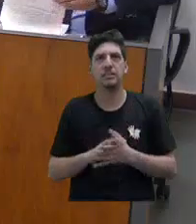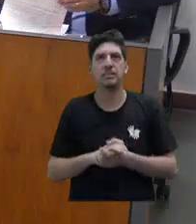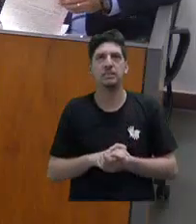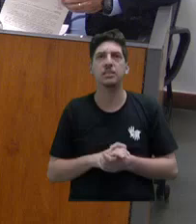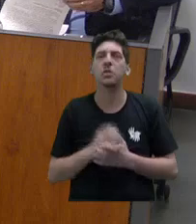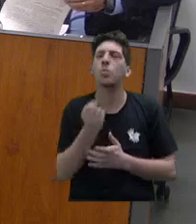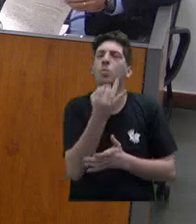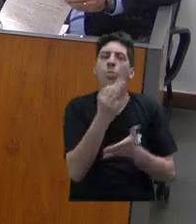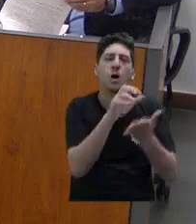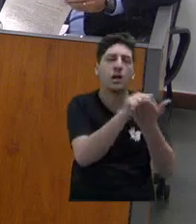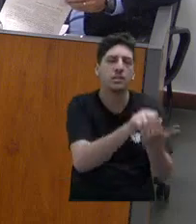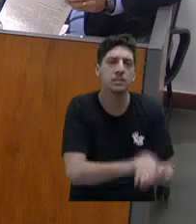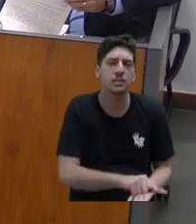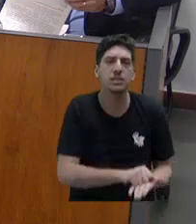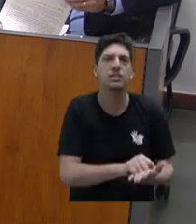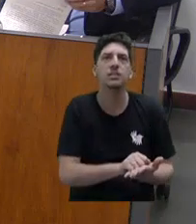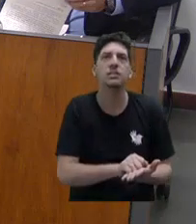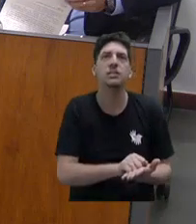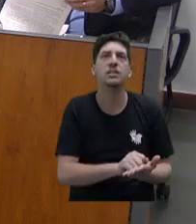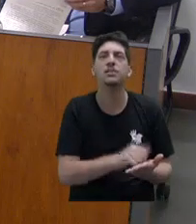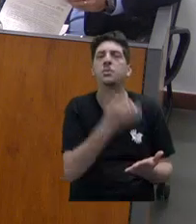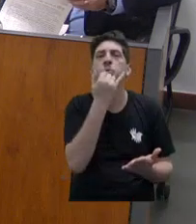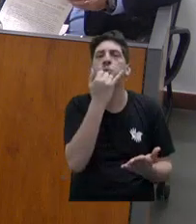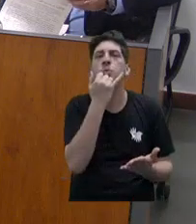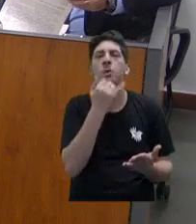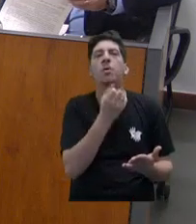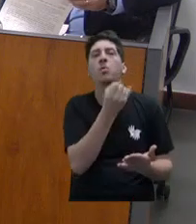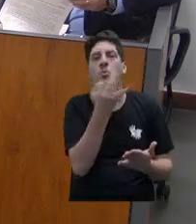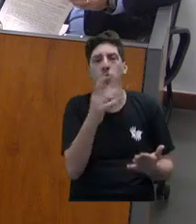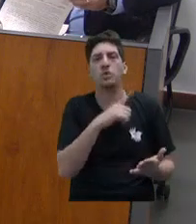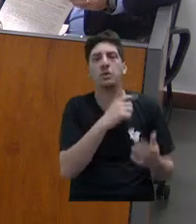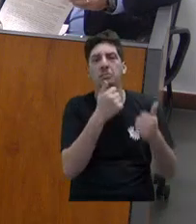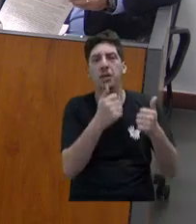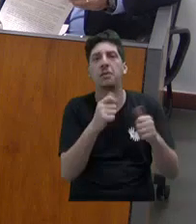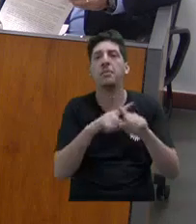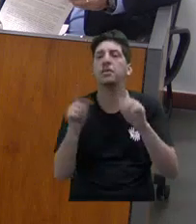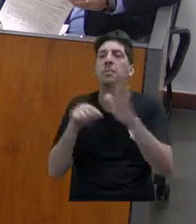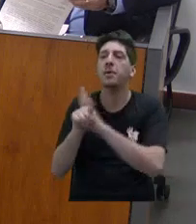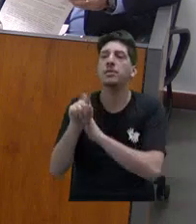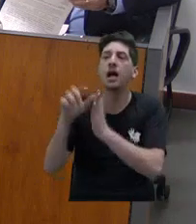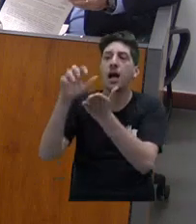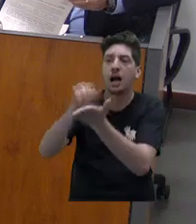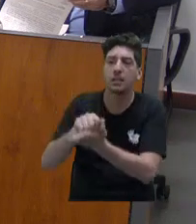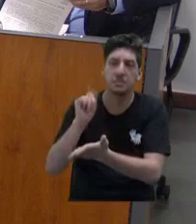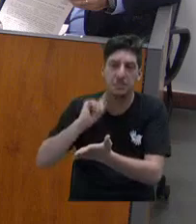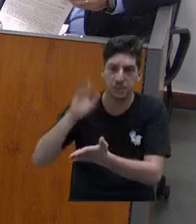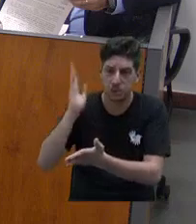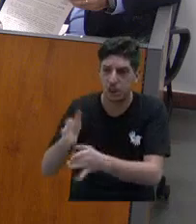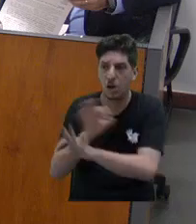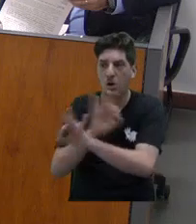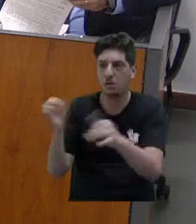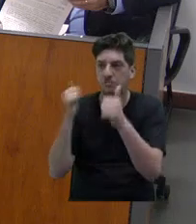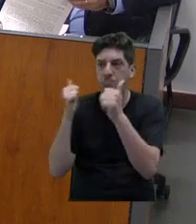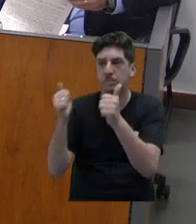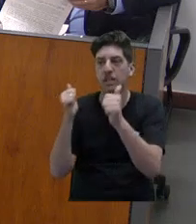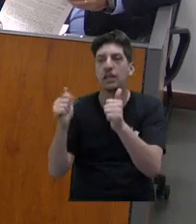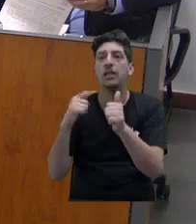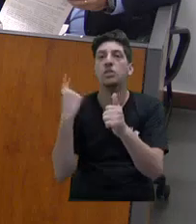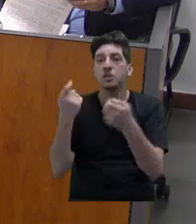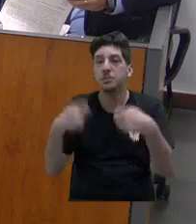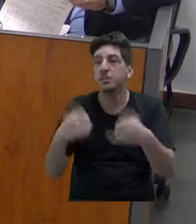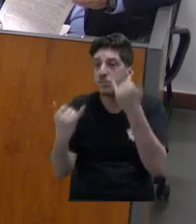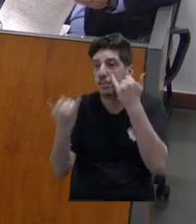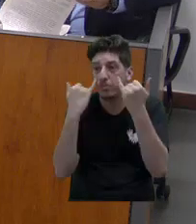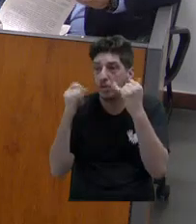cadastrado. O de Minas... Menos, não, os números a gente tem. Se já foi cadastrado de Minas, ótimo. Já foi aprovado. Essas informações que as pessoas